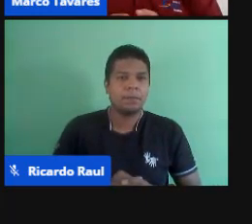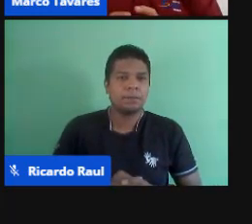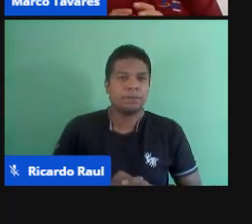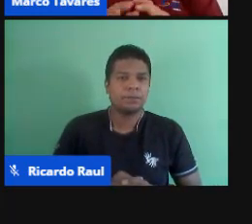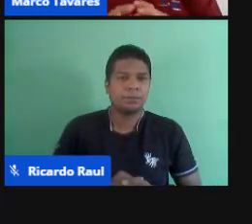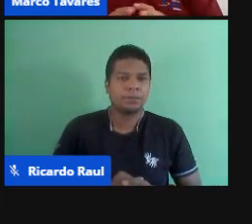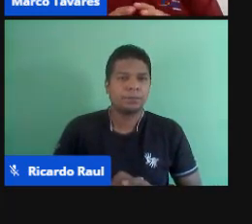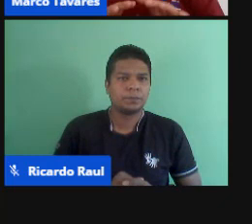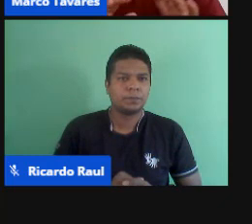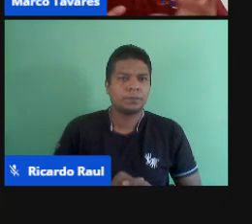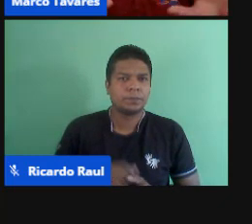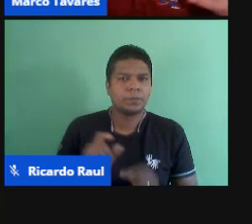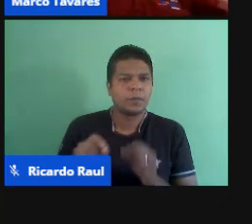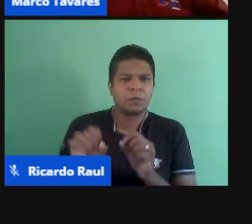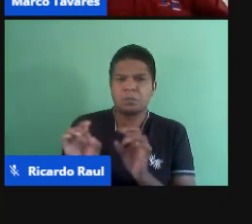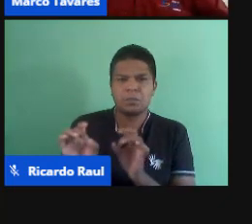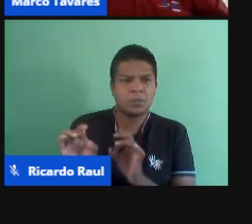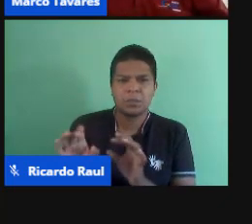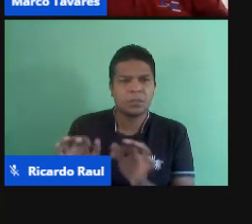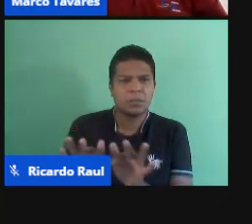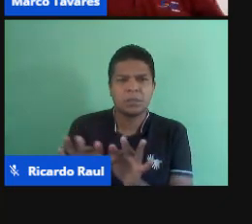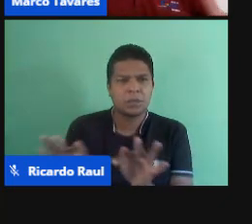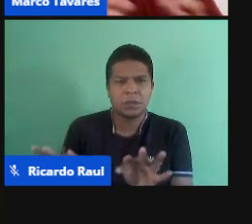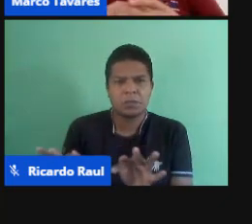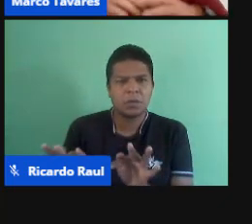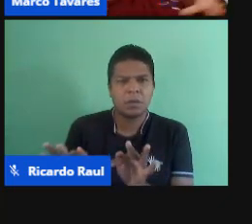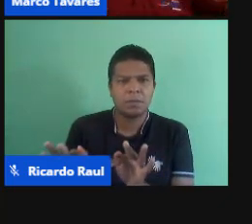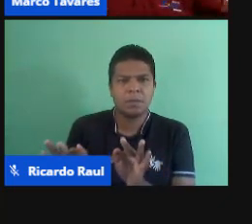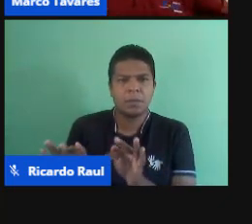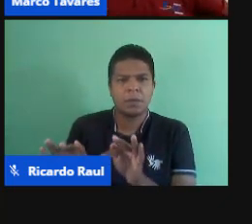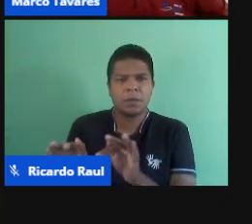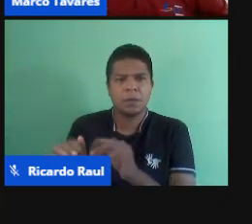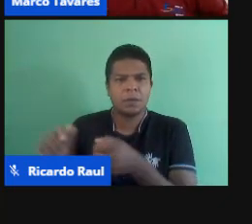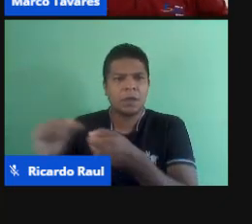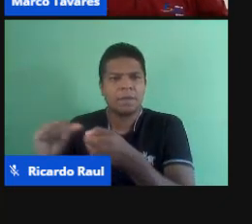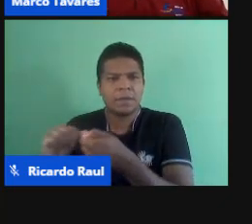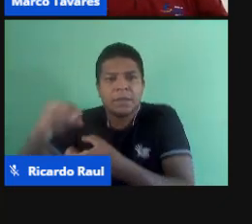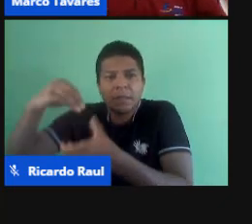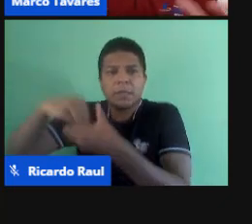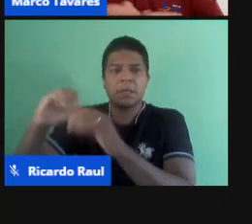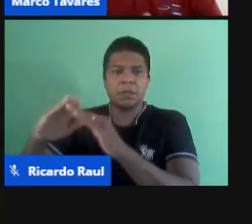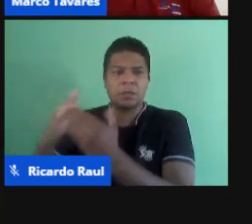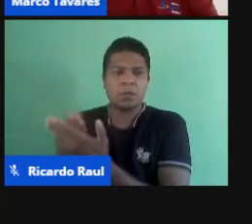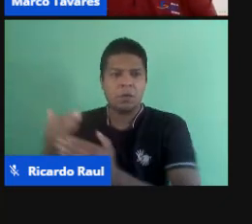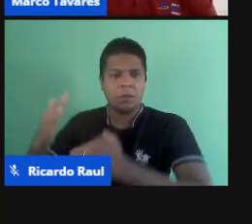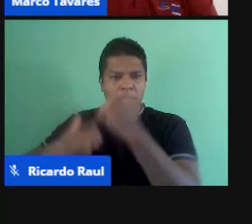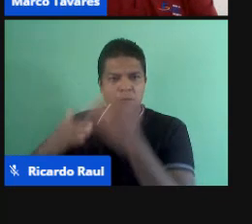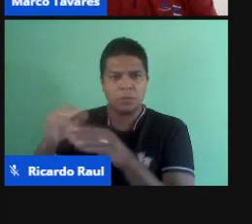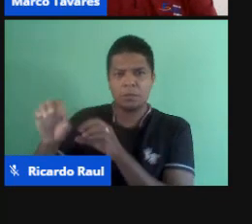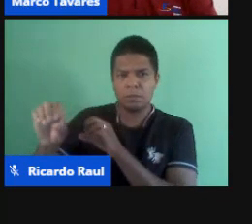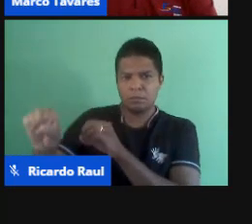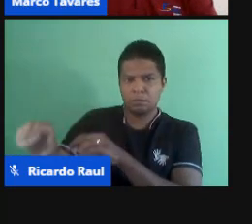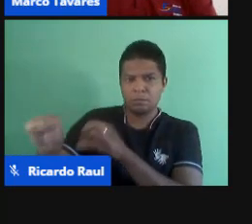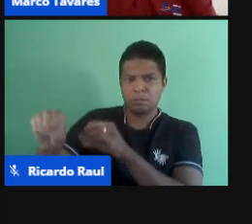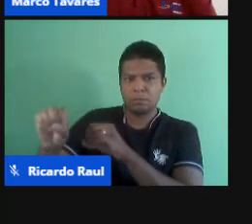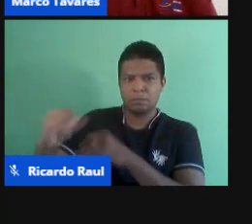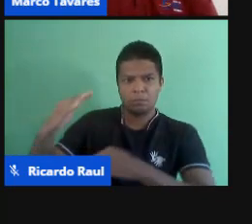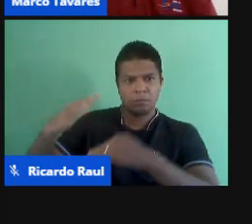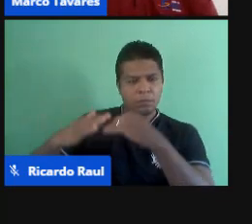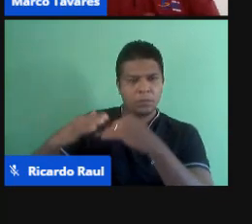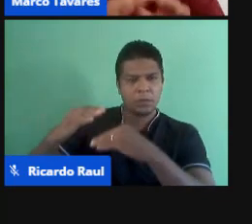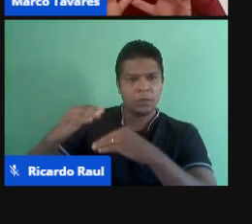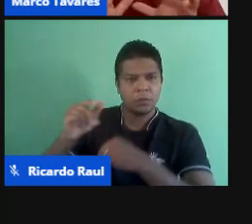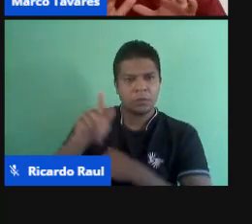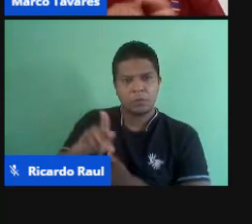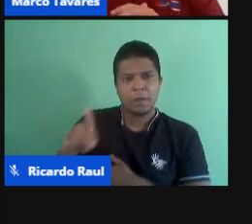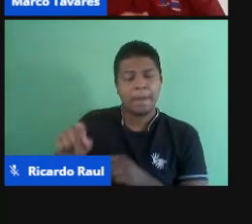ele era simplesmente para ser praticado na escola por profissionais, ensinado por profissionais de educação física,